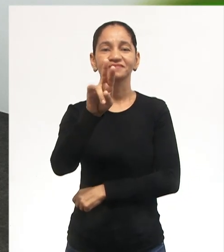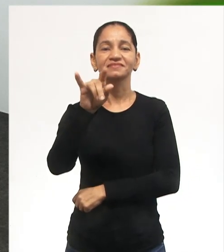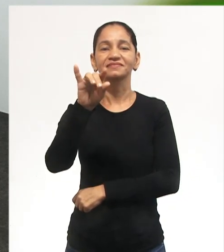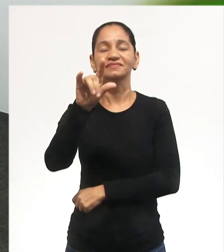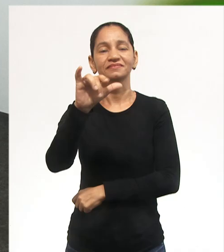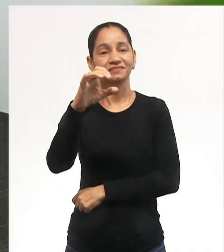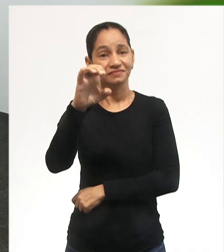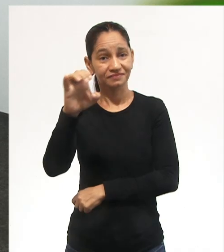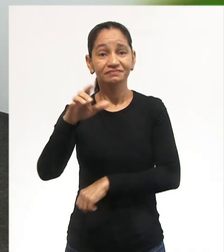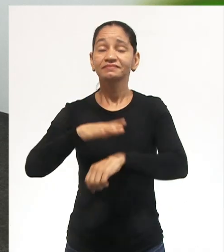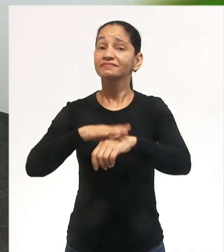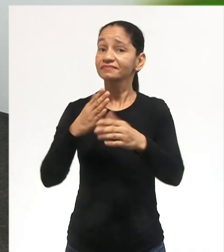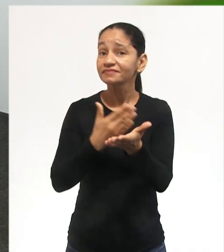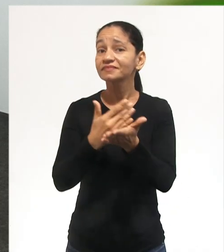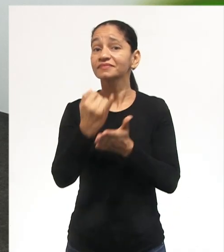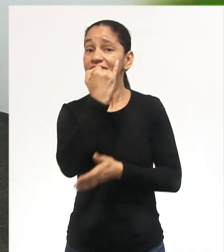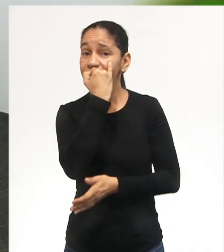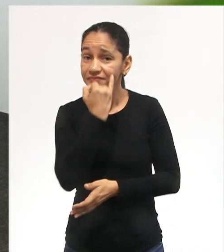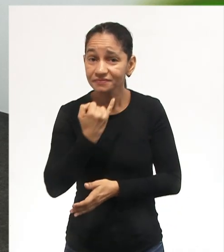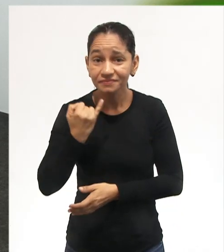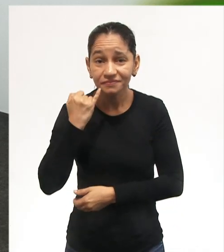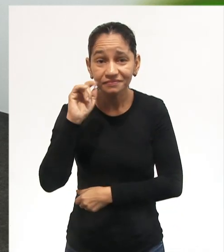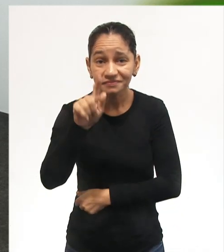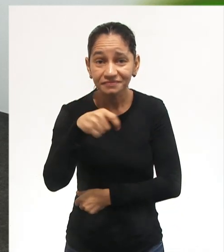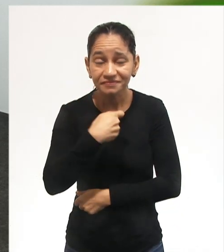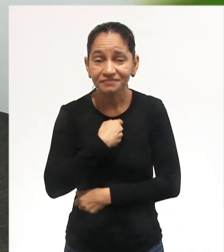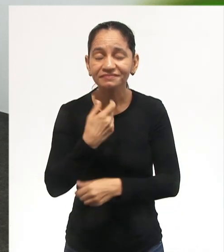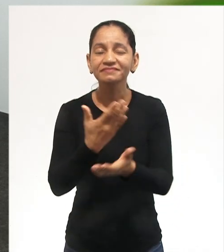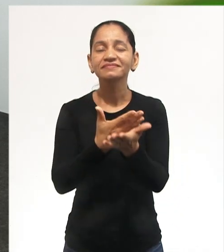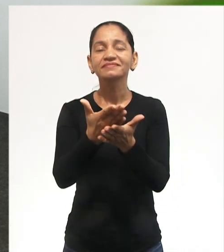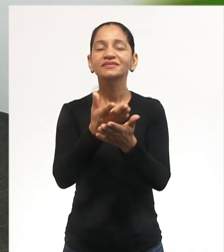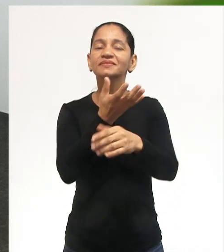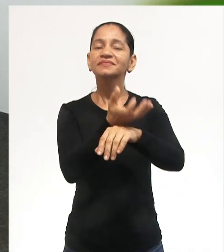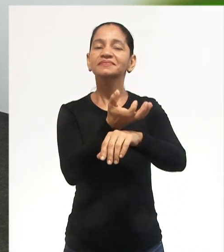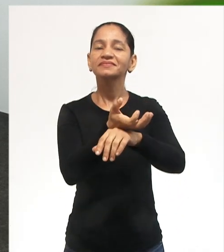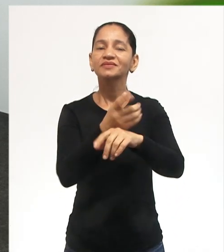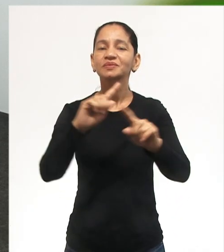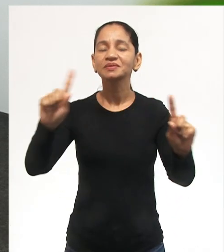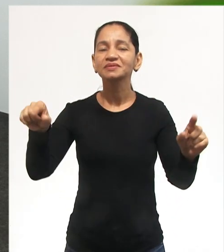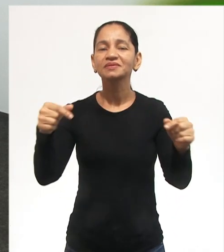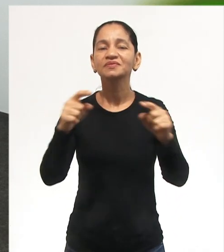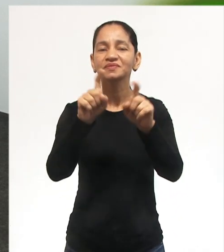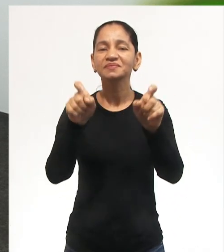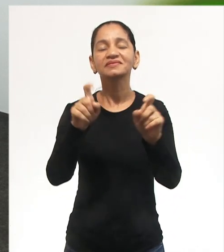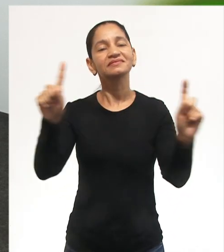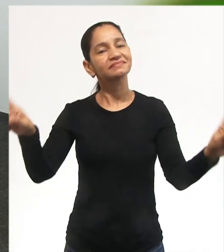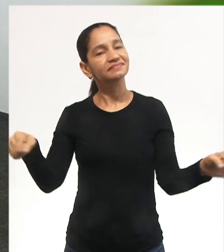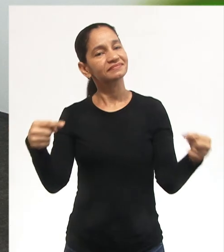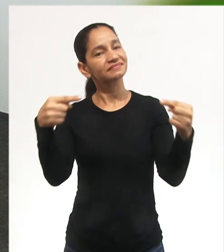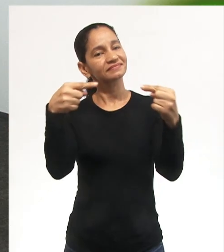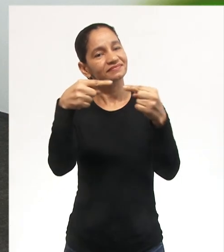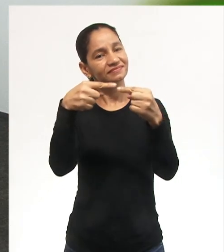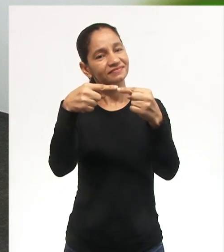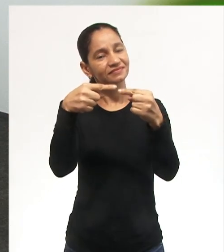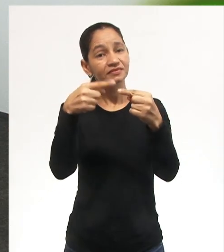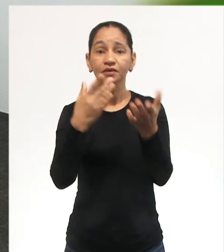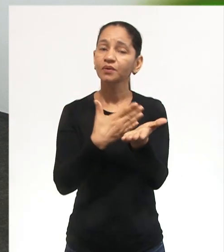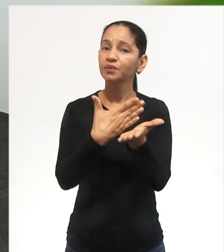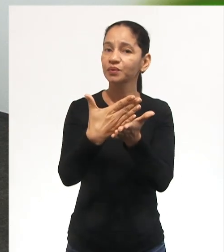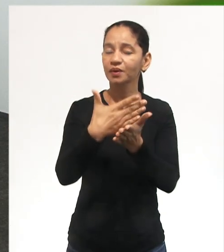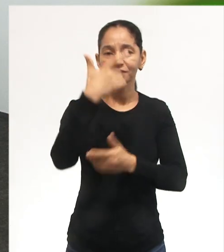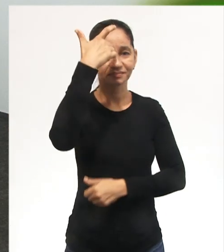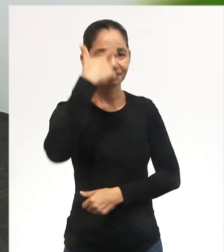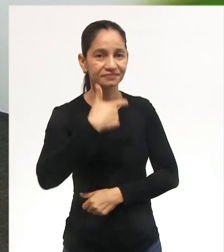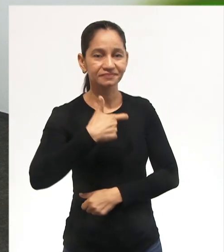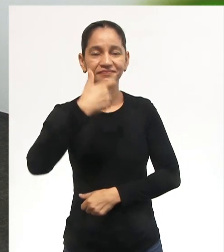hoje nós vamos iniciar a 6ª aula da disciplina Informática Aplicada. E para iniciar esse momento, eu vou fazer a